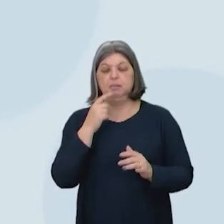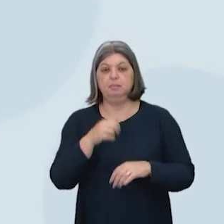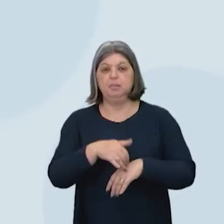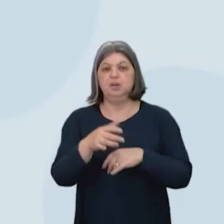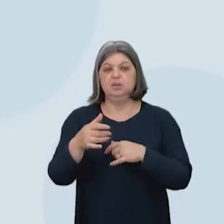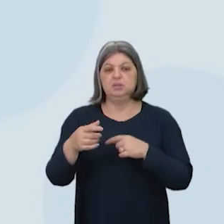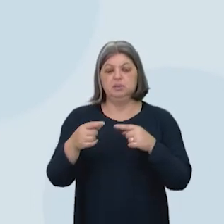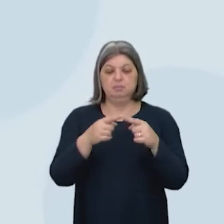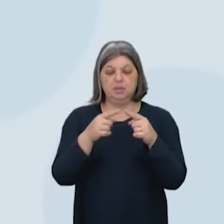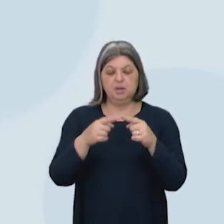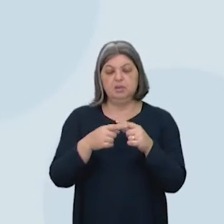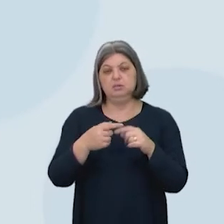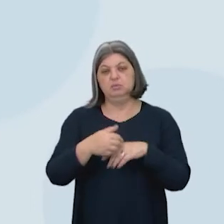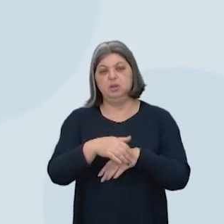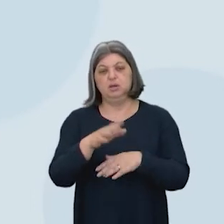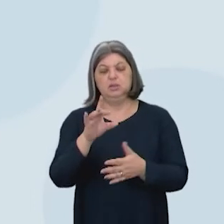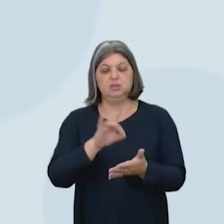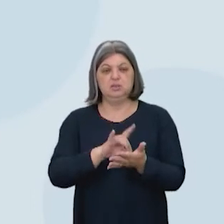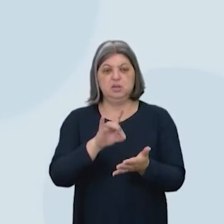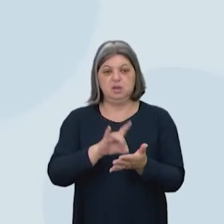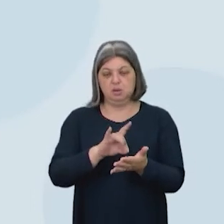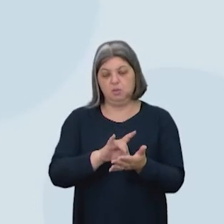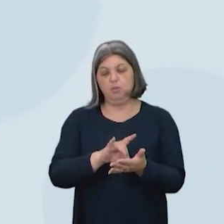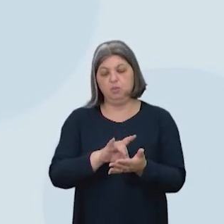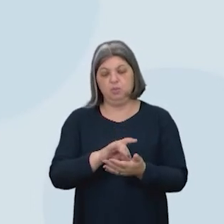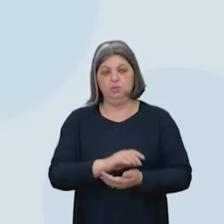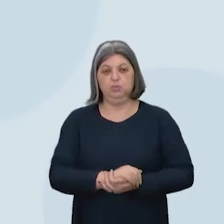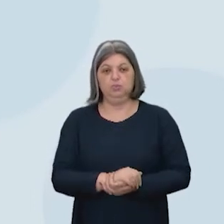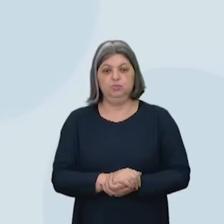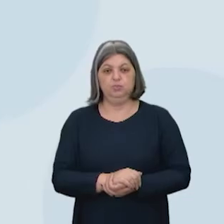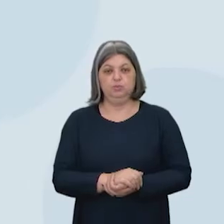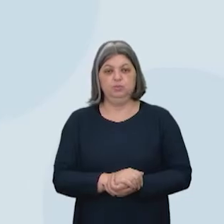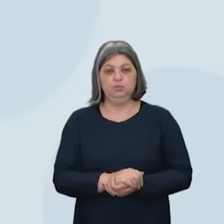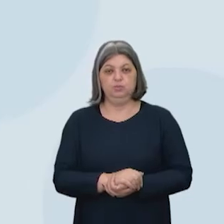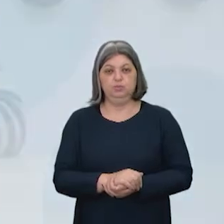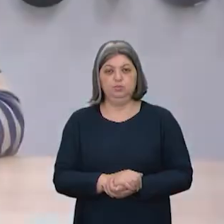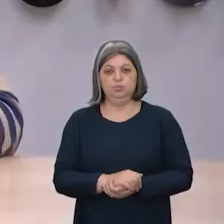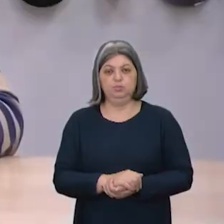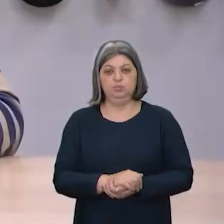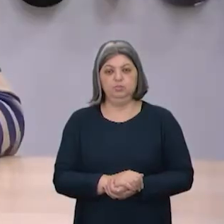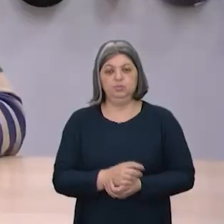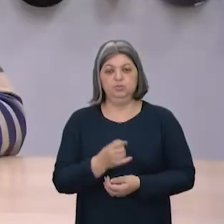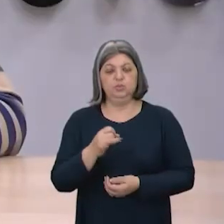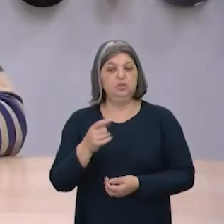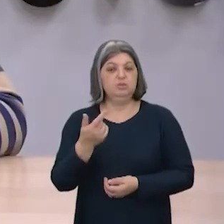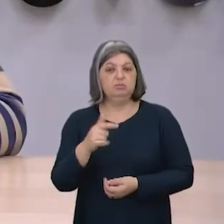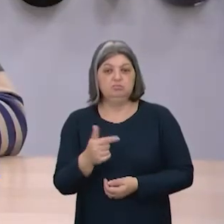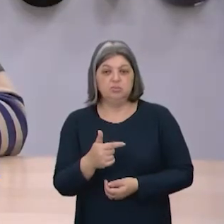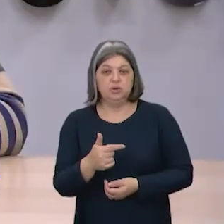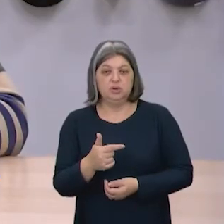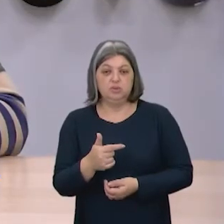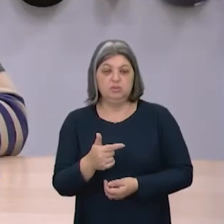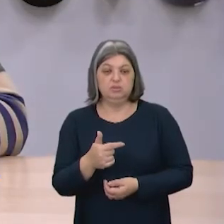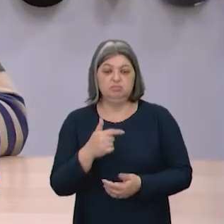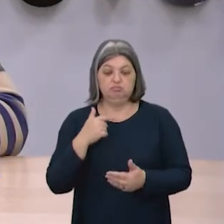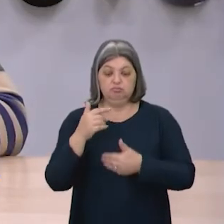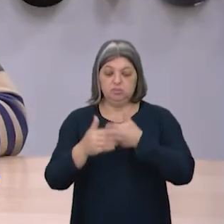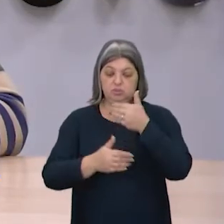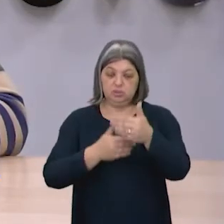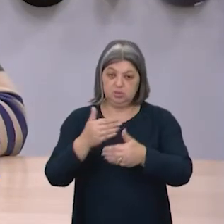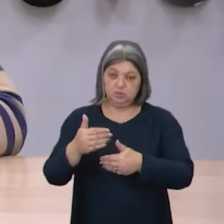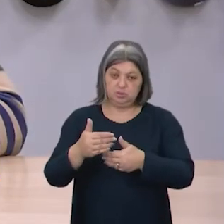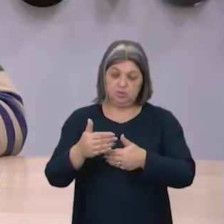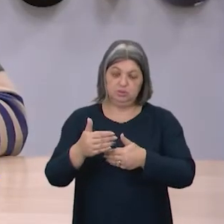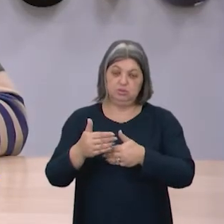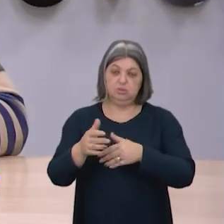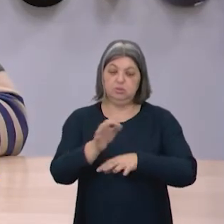fidedigno? Mais real, mais mensurável, tá? Se você não tem ali um procedimento,